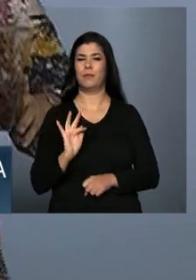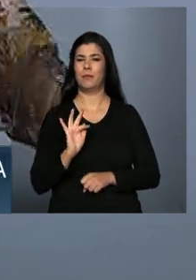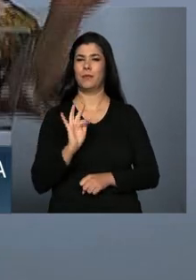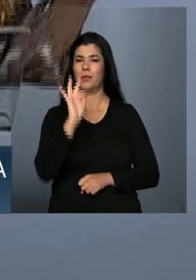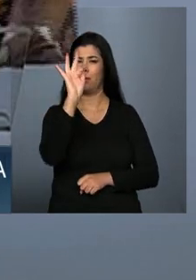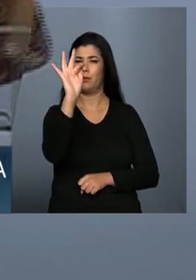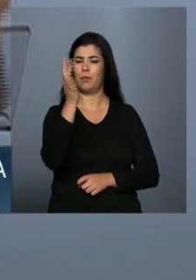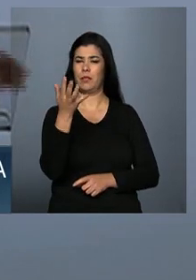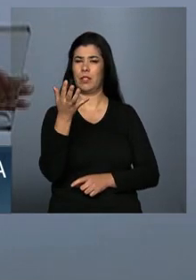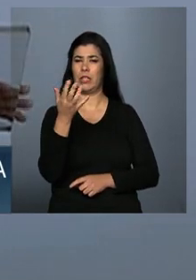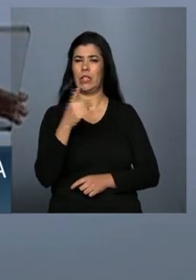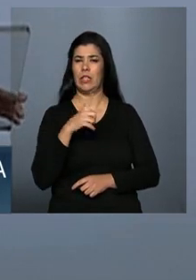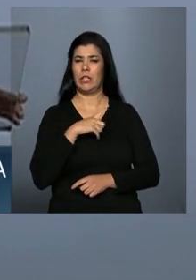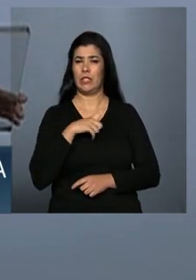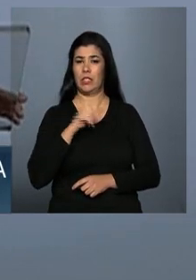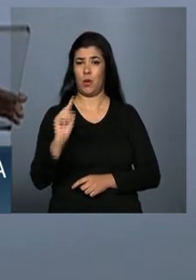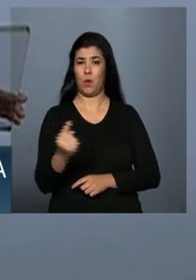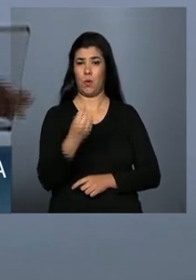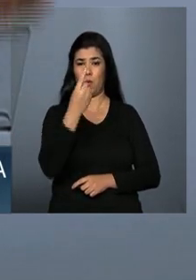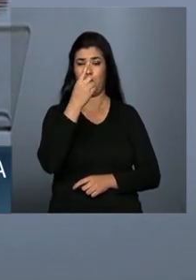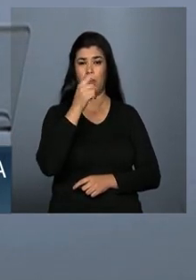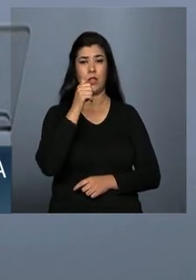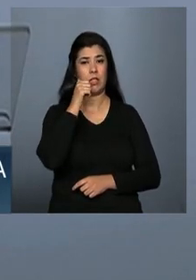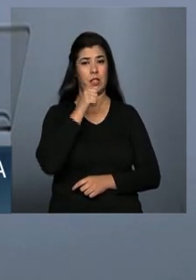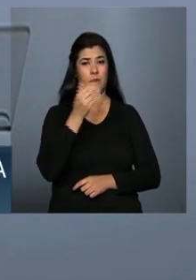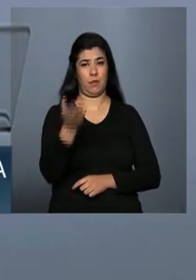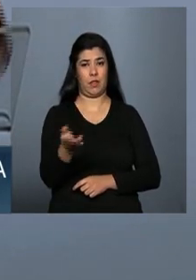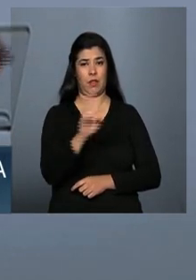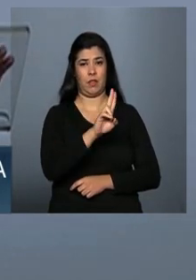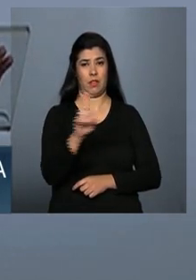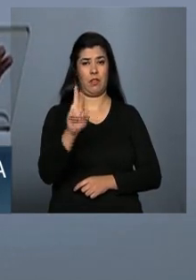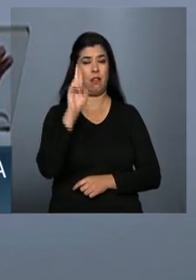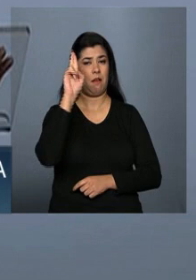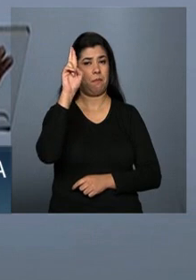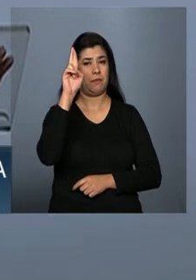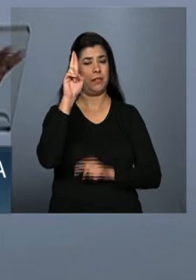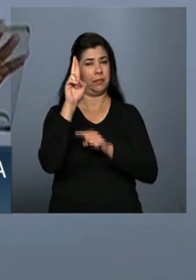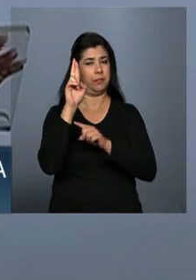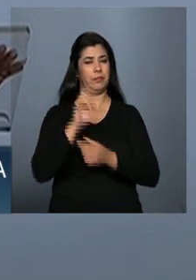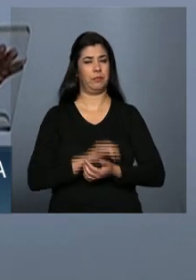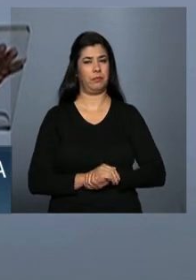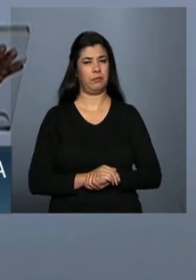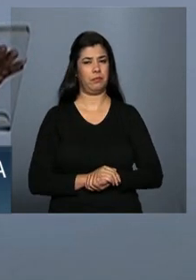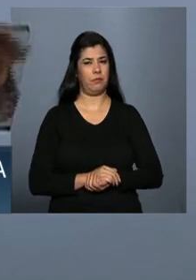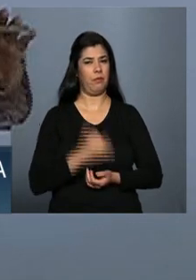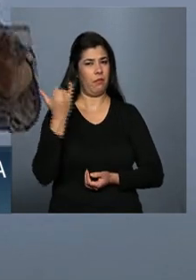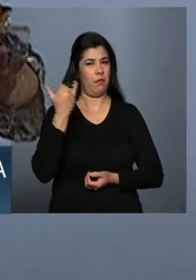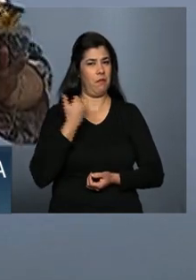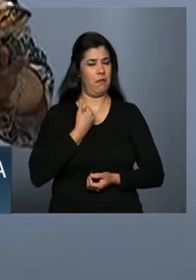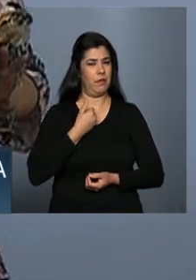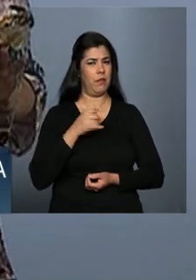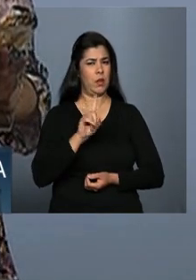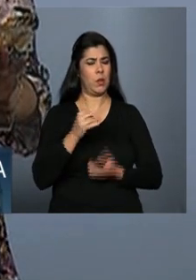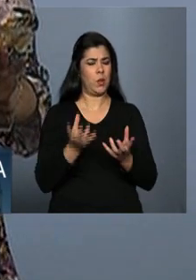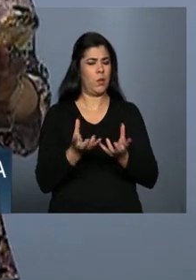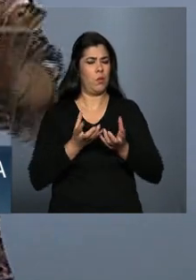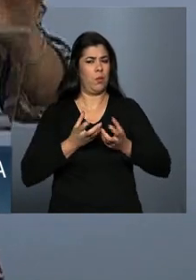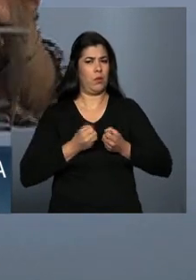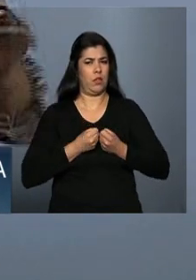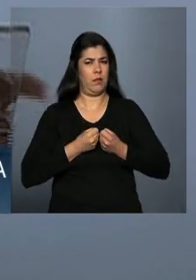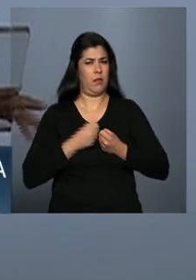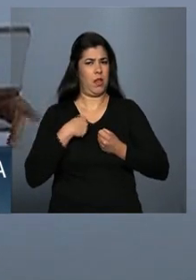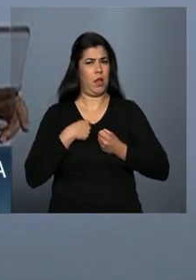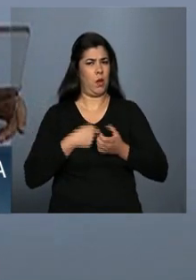uma das representantes, ali ela, que disse assim: não estou recebendo,